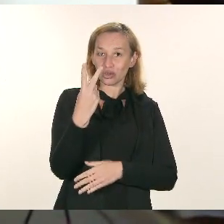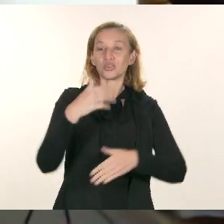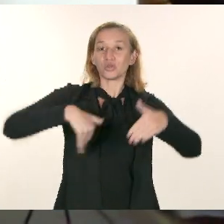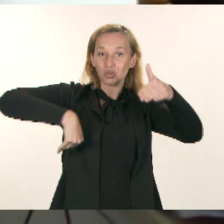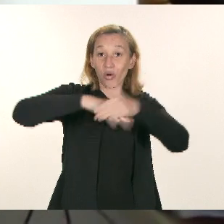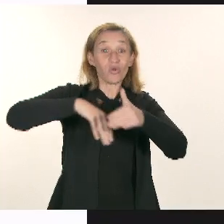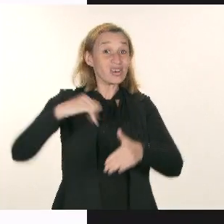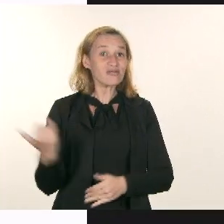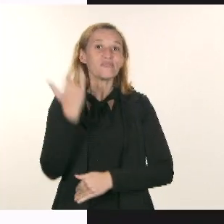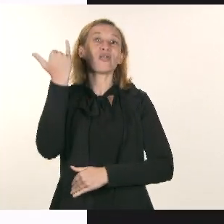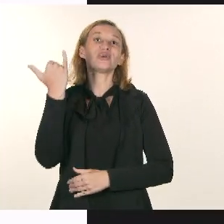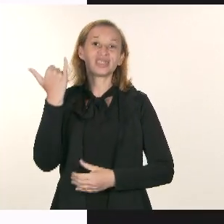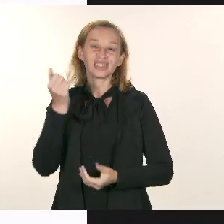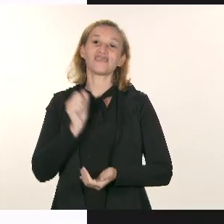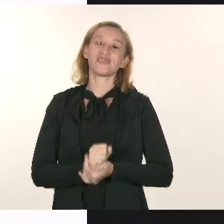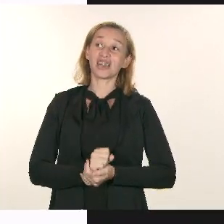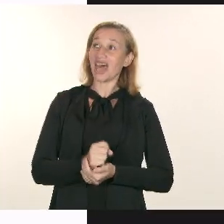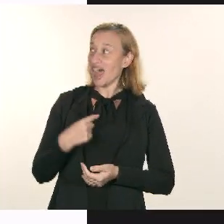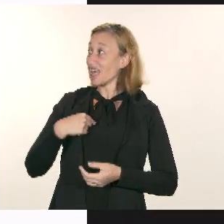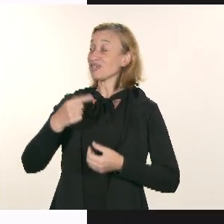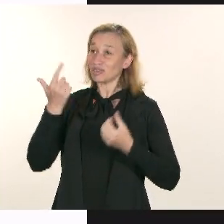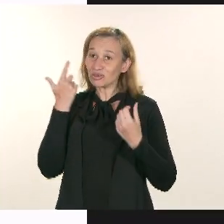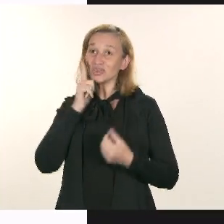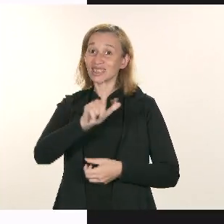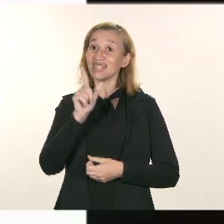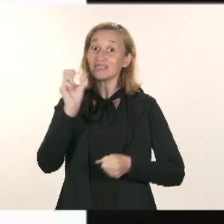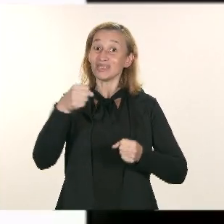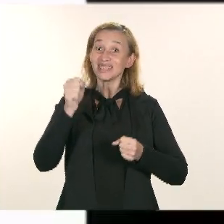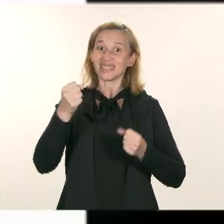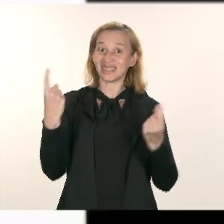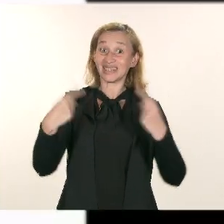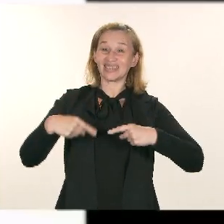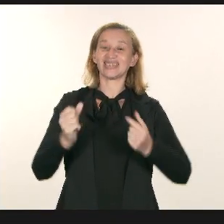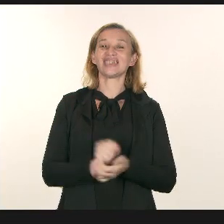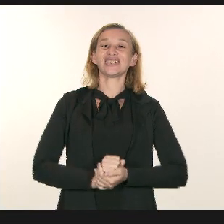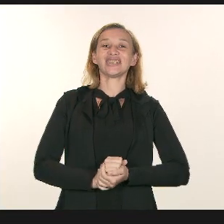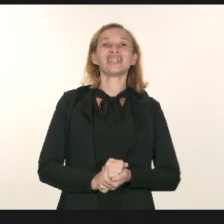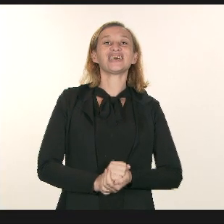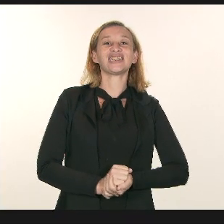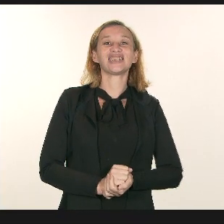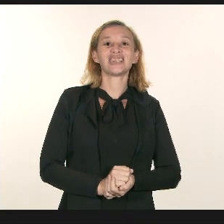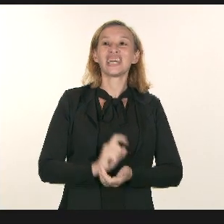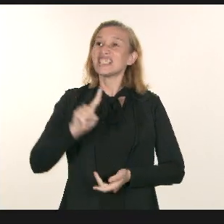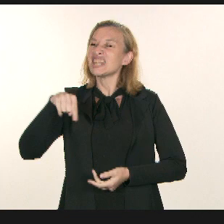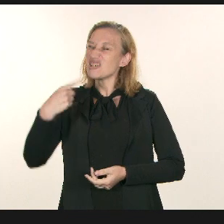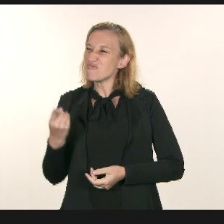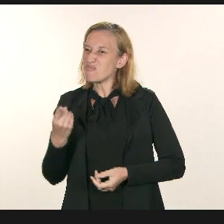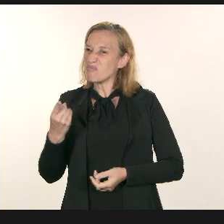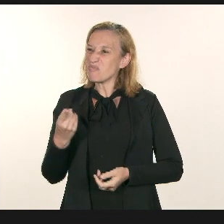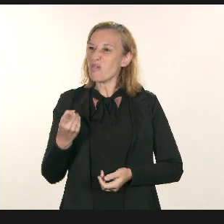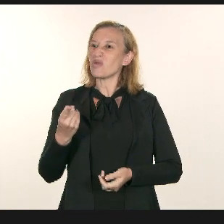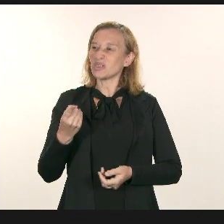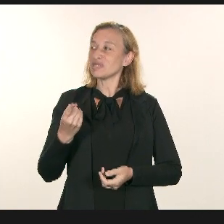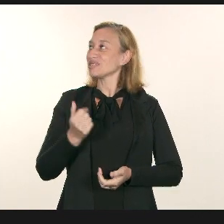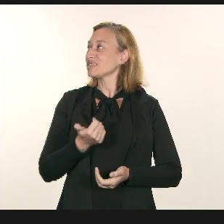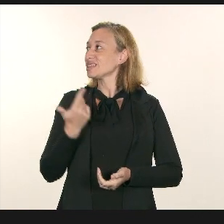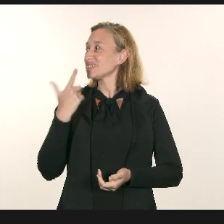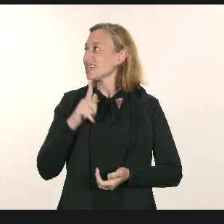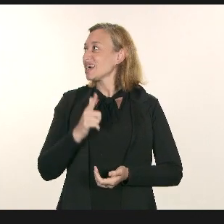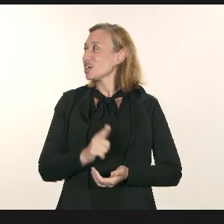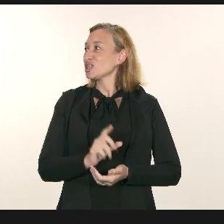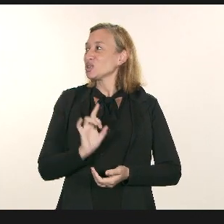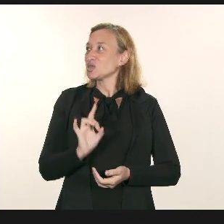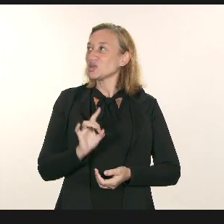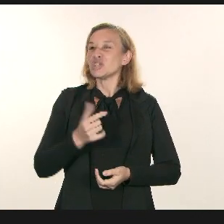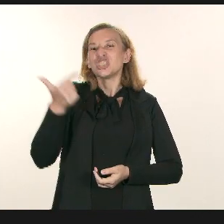de Janeiro. Empatamos, Luiz. Lá em Porto Alegre foi empate. Depois o centrofor deles E empatou. aqui